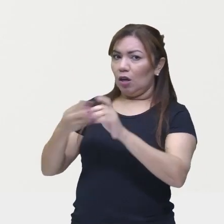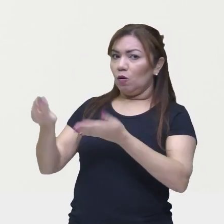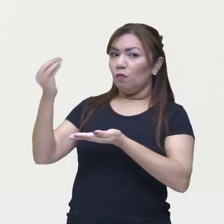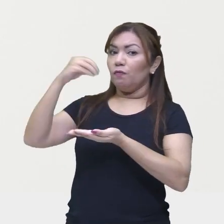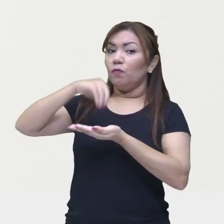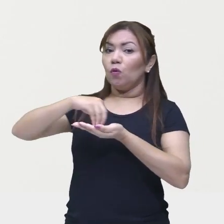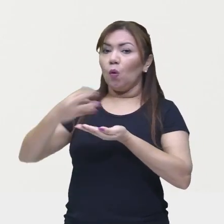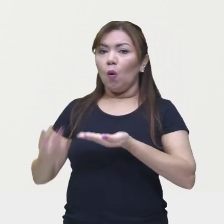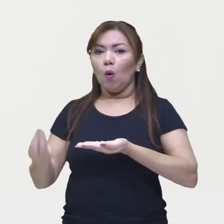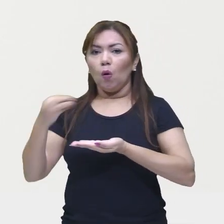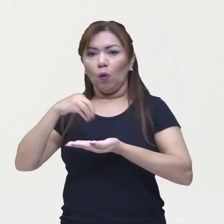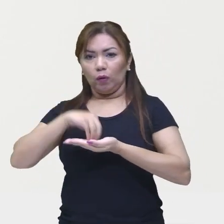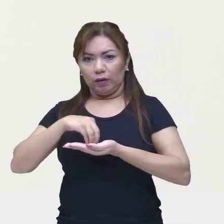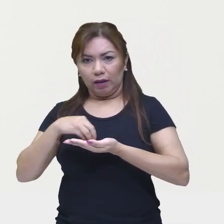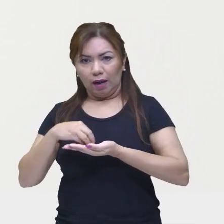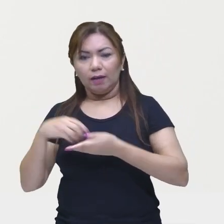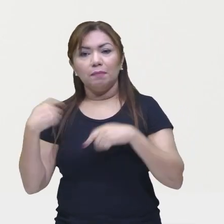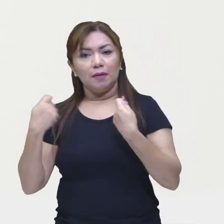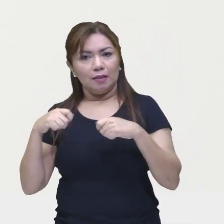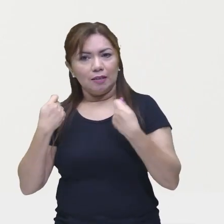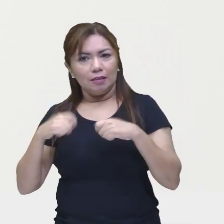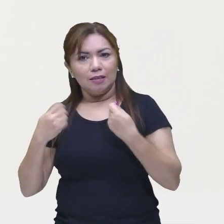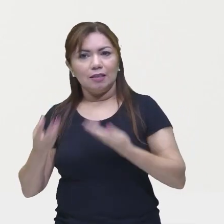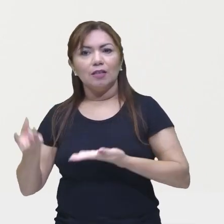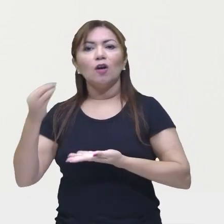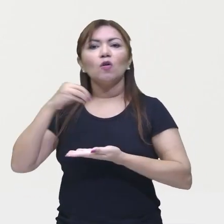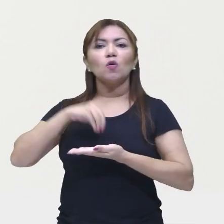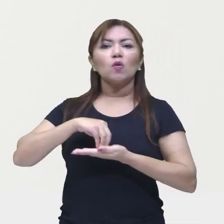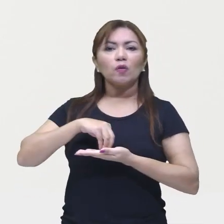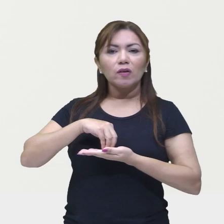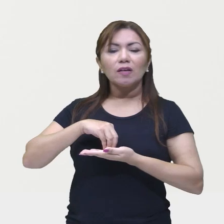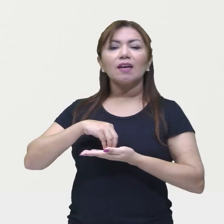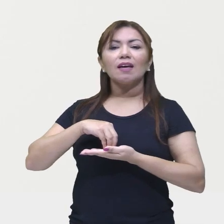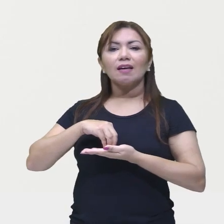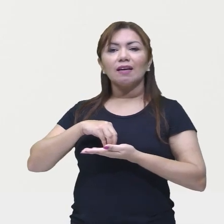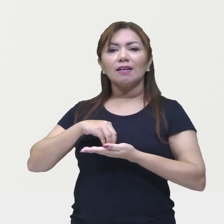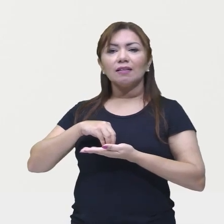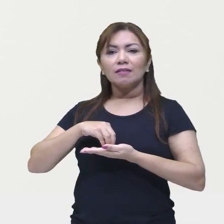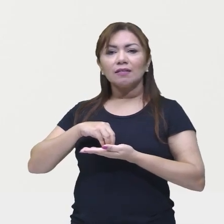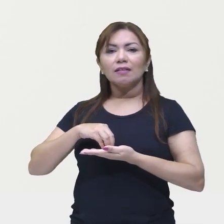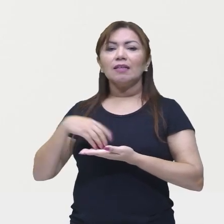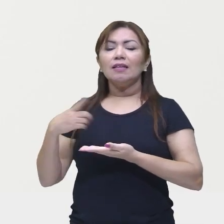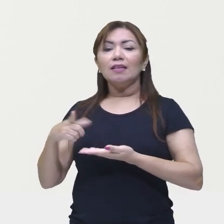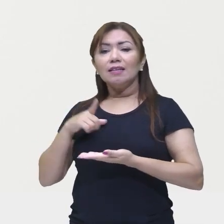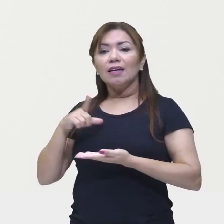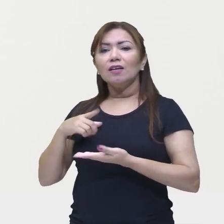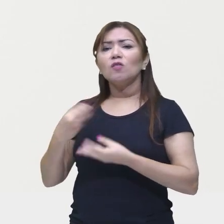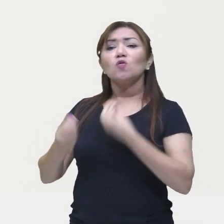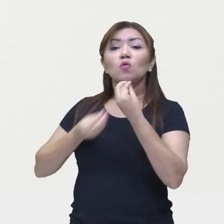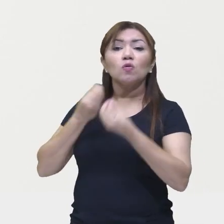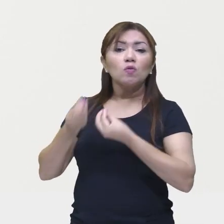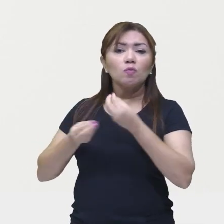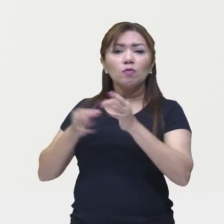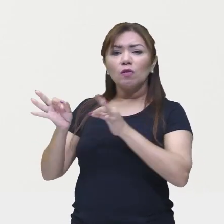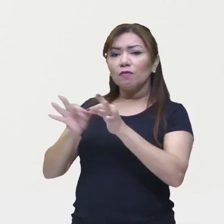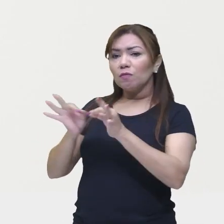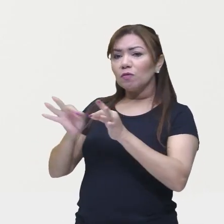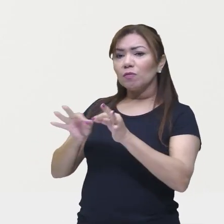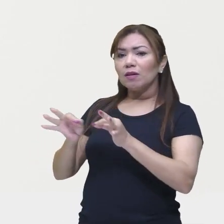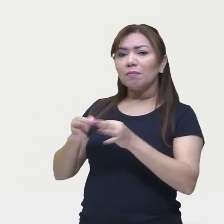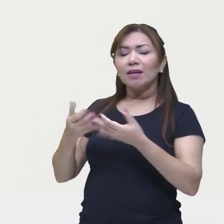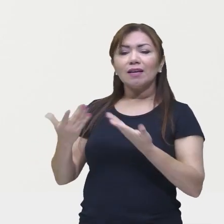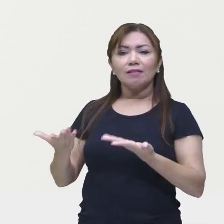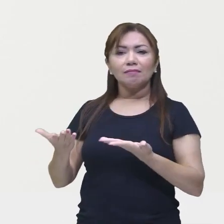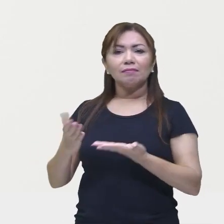nós vamos precisar para fazer aquela deliciosa receita. E o modo de fazer, como nós vamos fazer essa